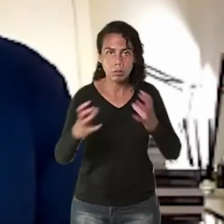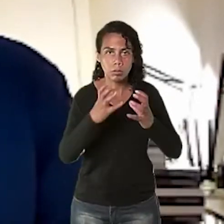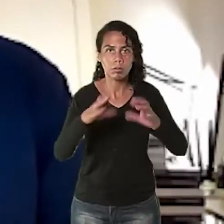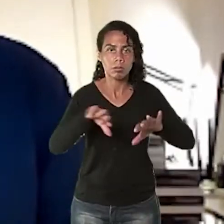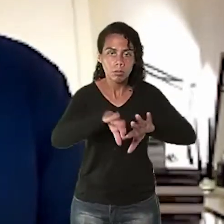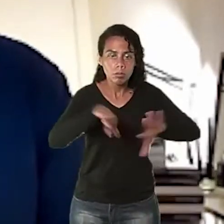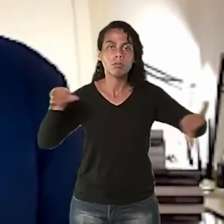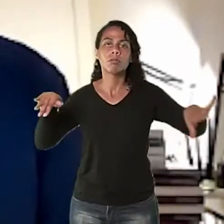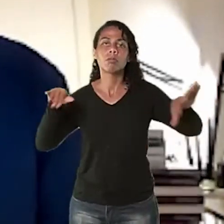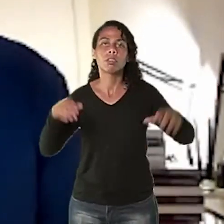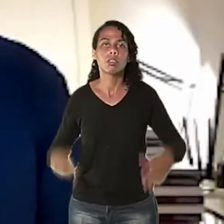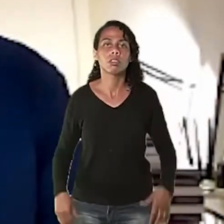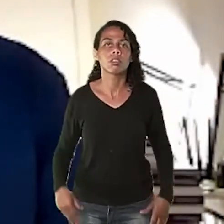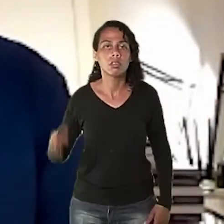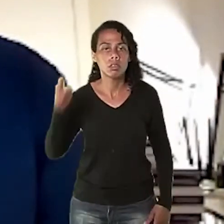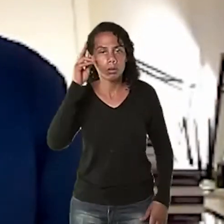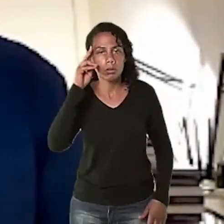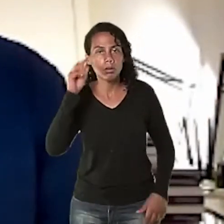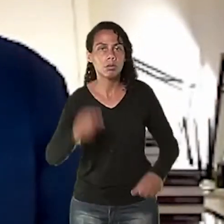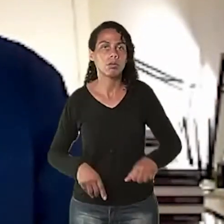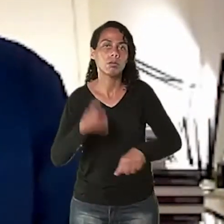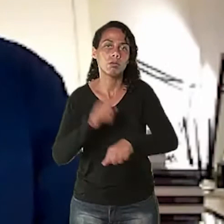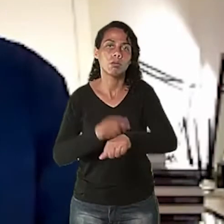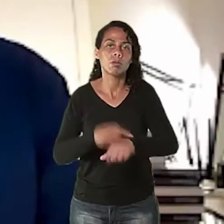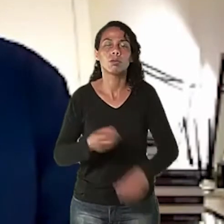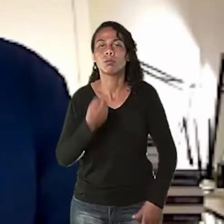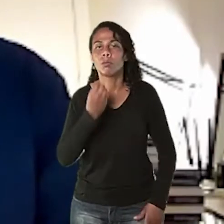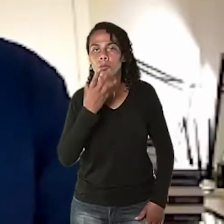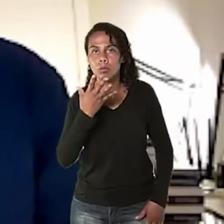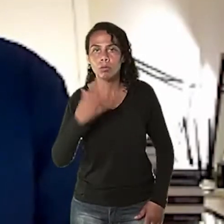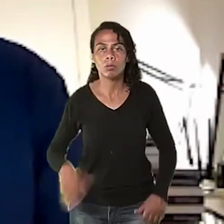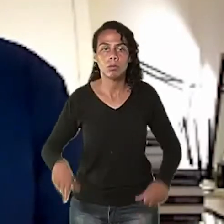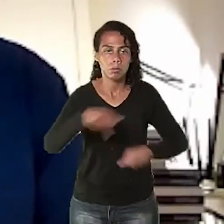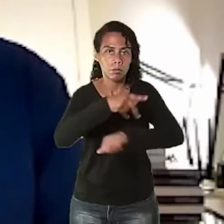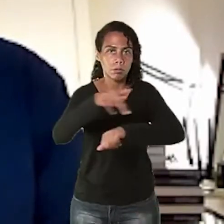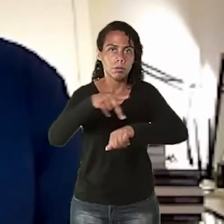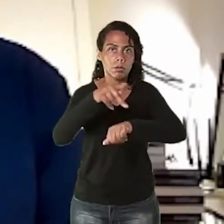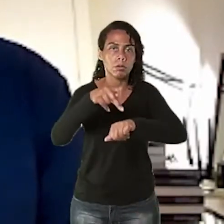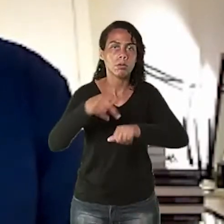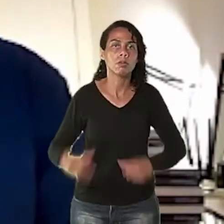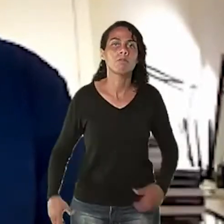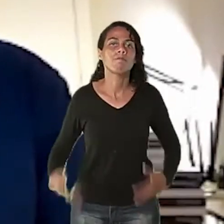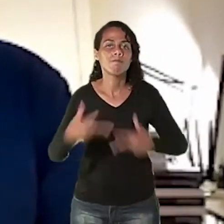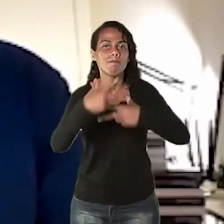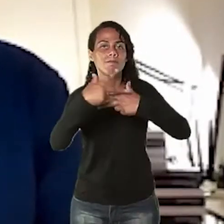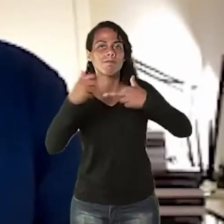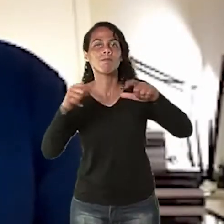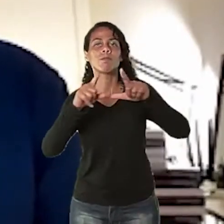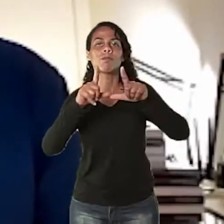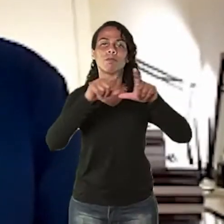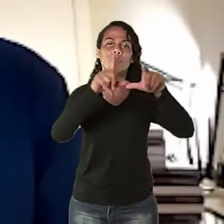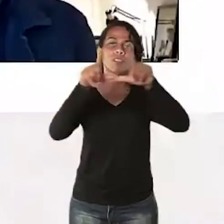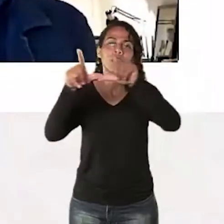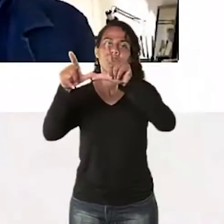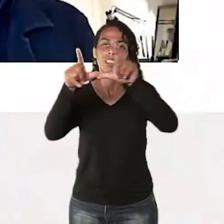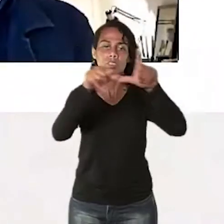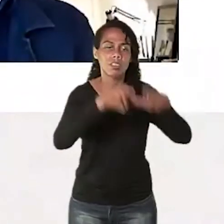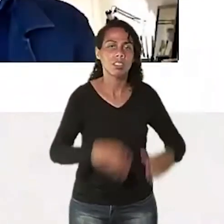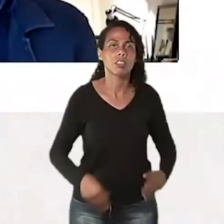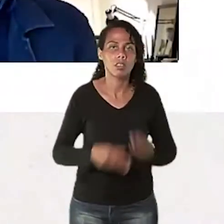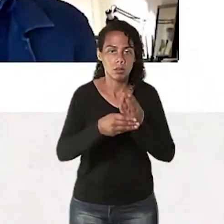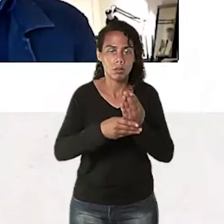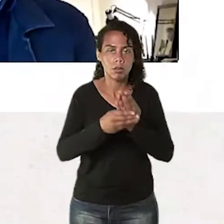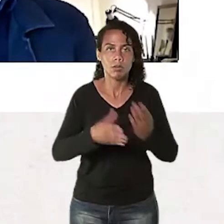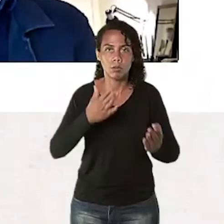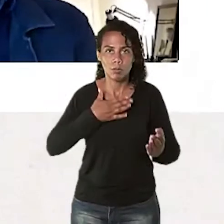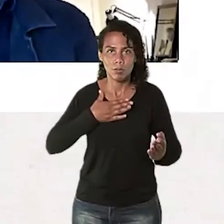enfim, é um momento também... Depois eu falo de Hong Kong, do Shan Conventions, que é uma espécie de condomínio. Peraí, mas quem te salvou? Conta